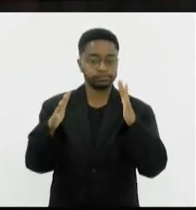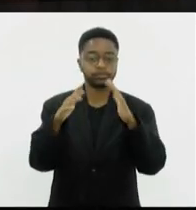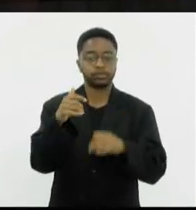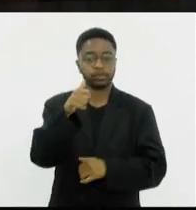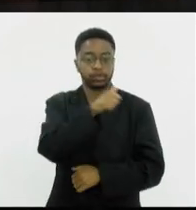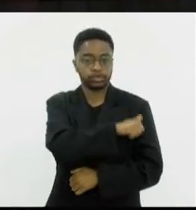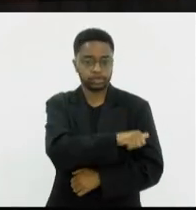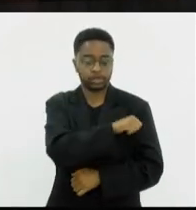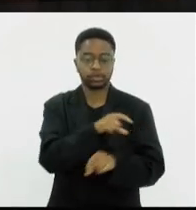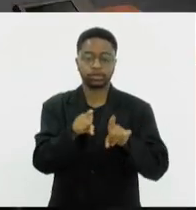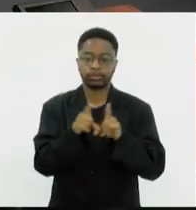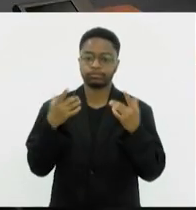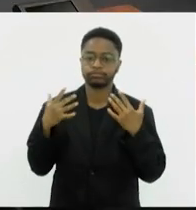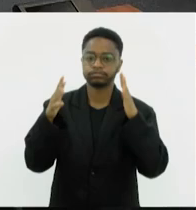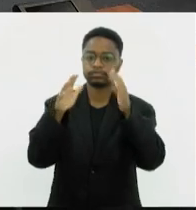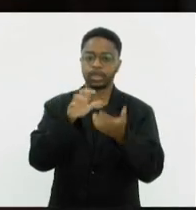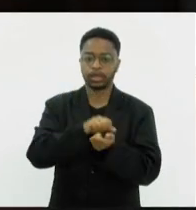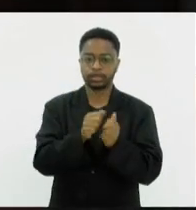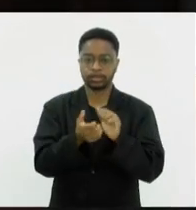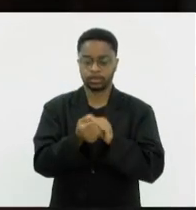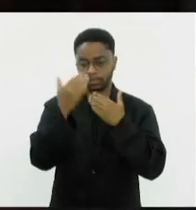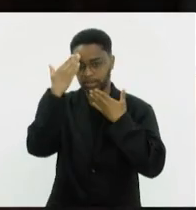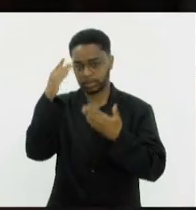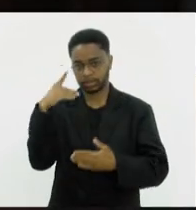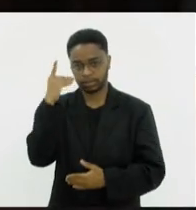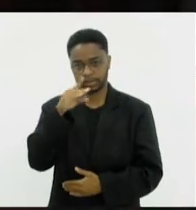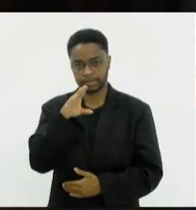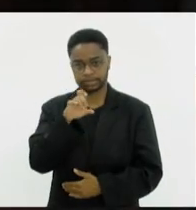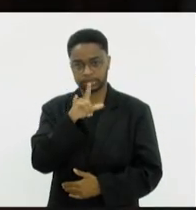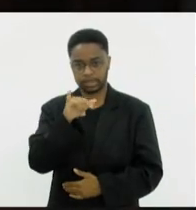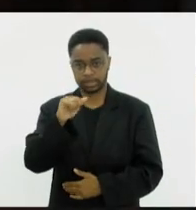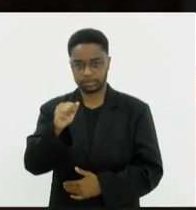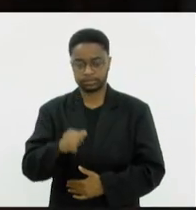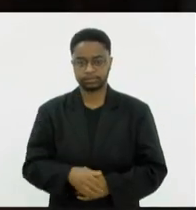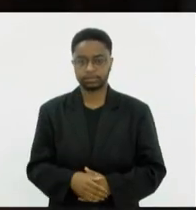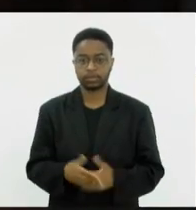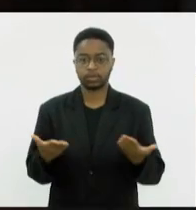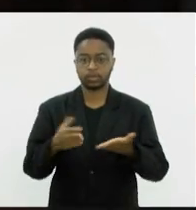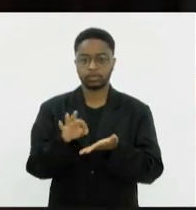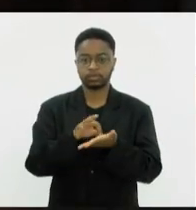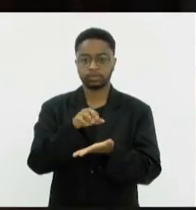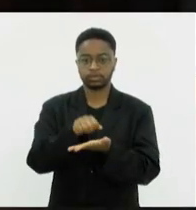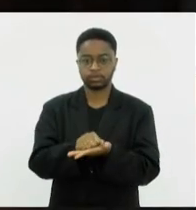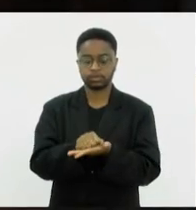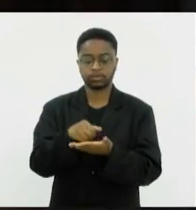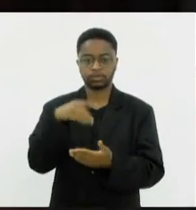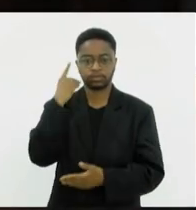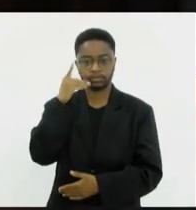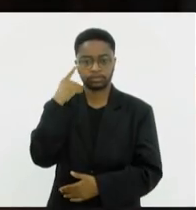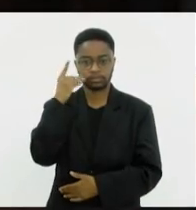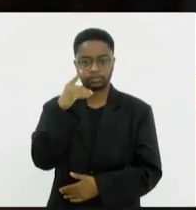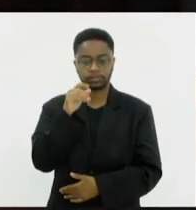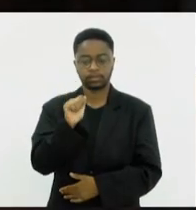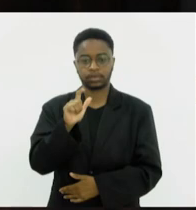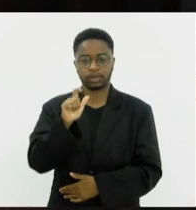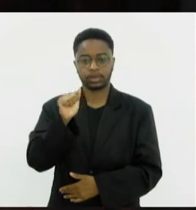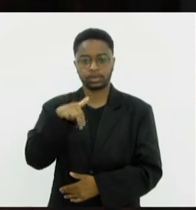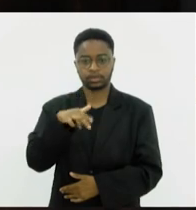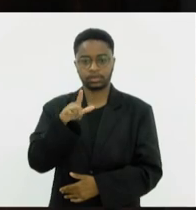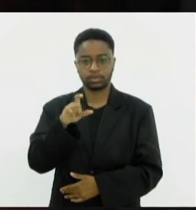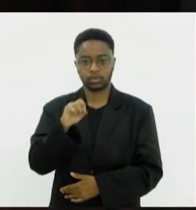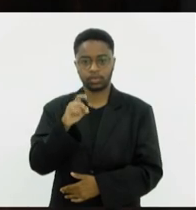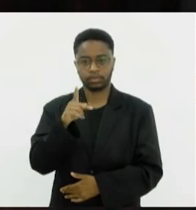viva o artesanato. Obrigada, deputada Célia Jordão. Próximo orador inscrito é o nobre deputado Alan Lopes.